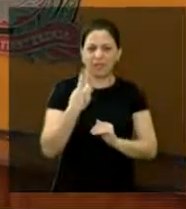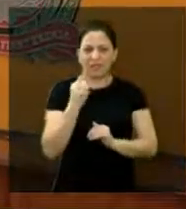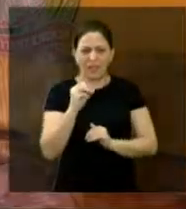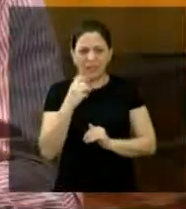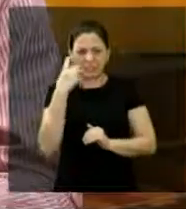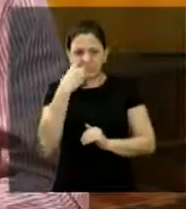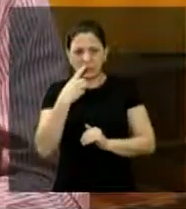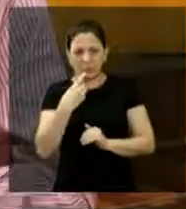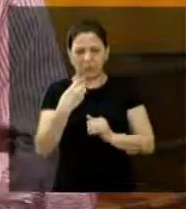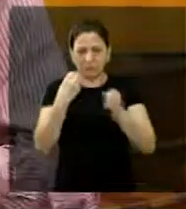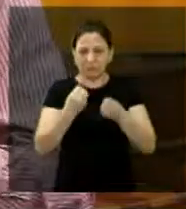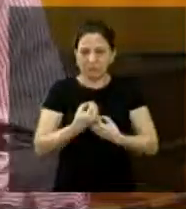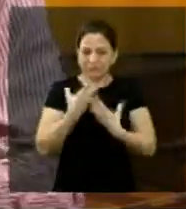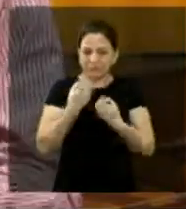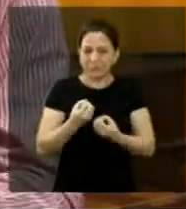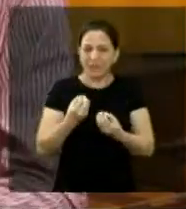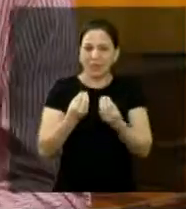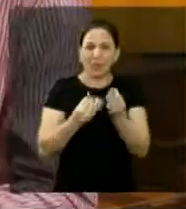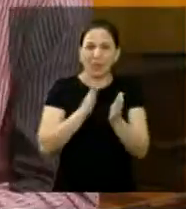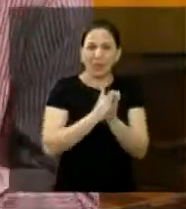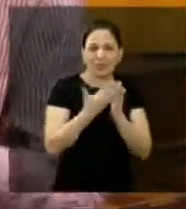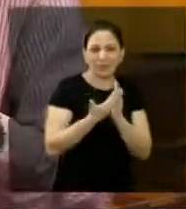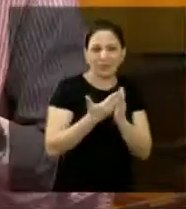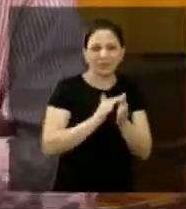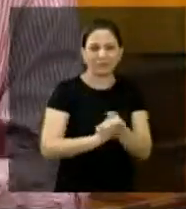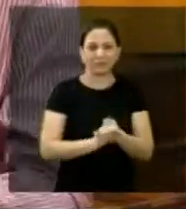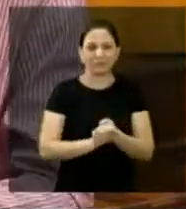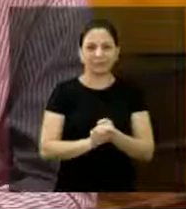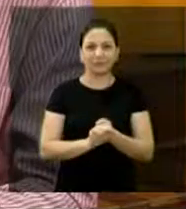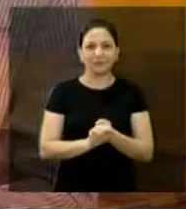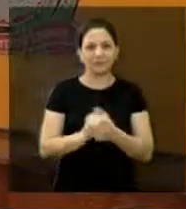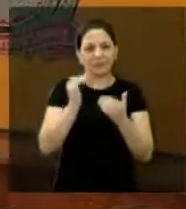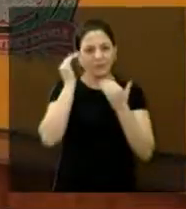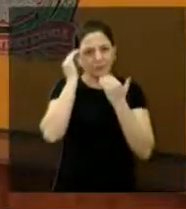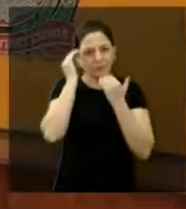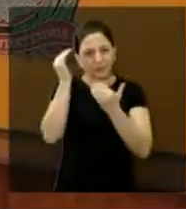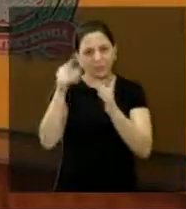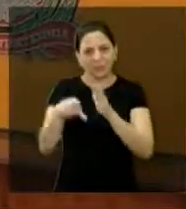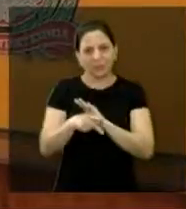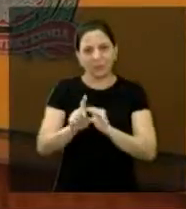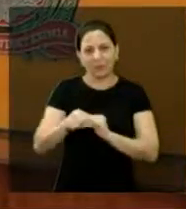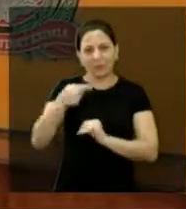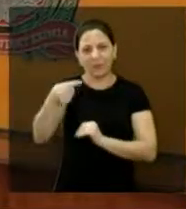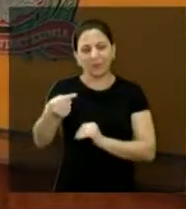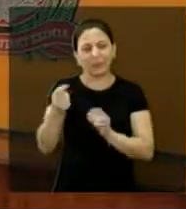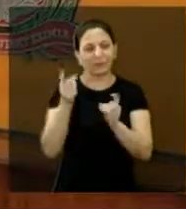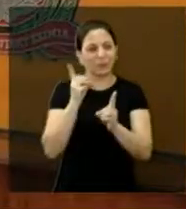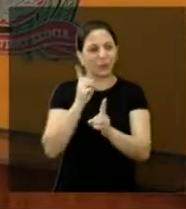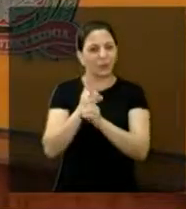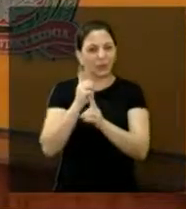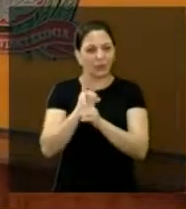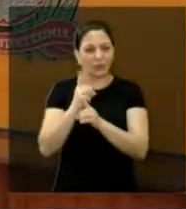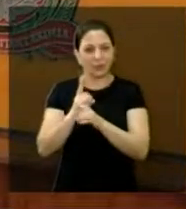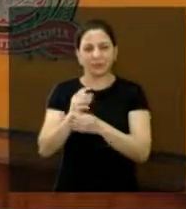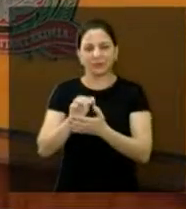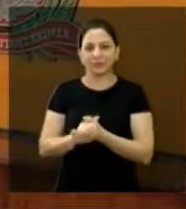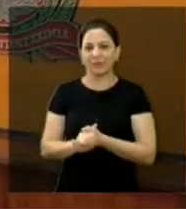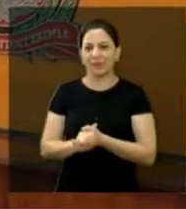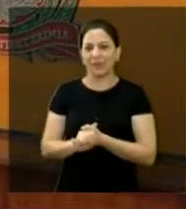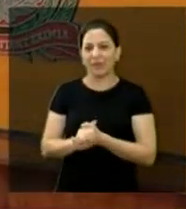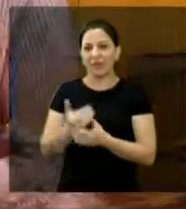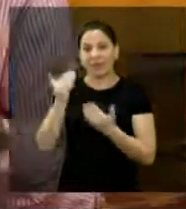eu acredito que sim. Essa escrever, viu? Muito obrigado. Tem coragem para isso. Muito obrigado e até uma próxima. Se Deus quiser, eu agradeço muito a sua